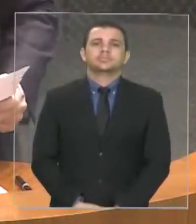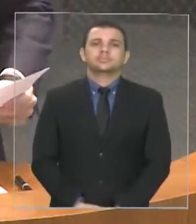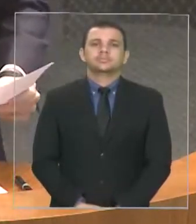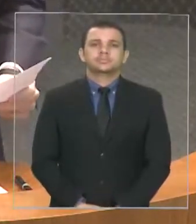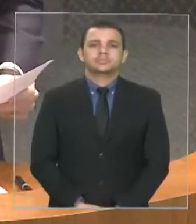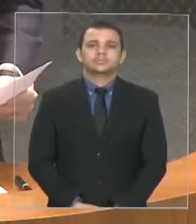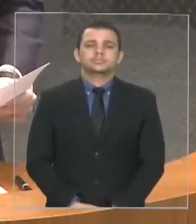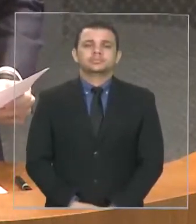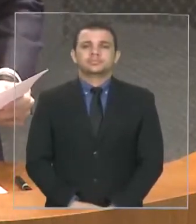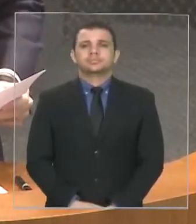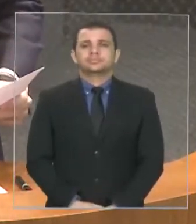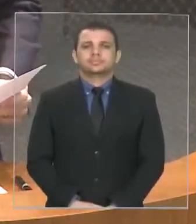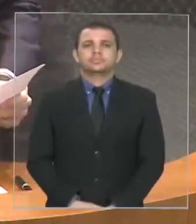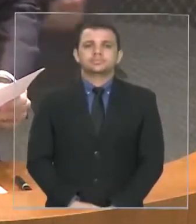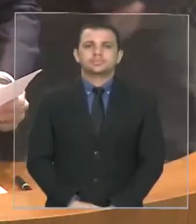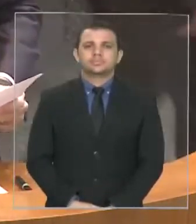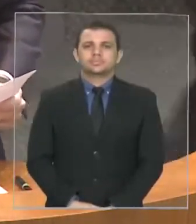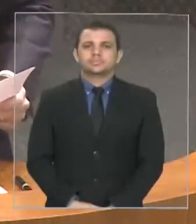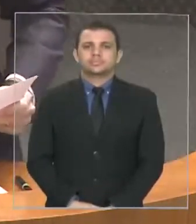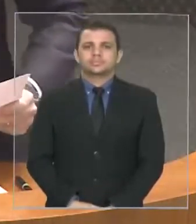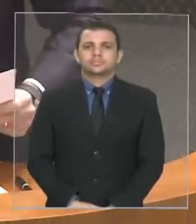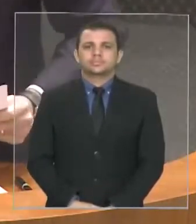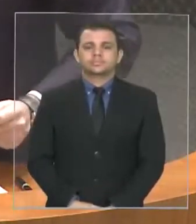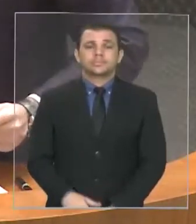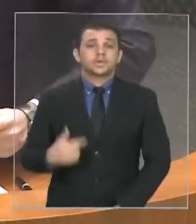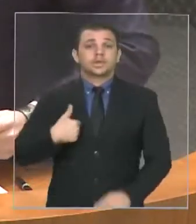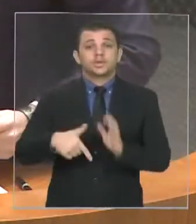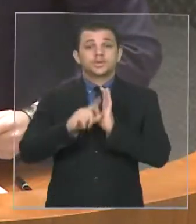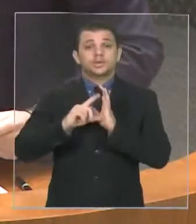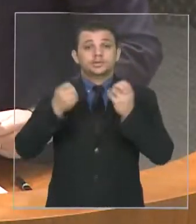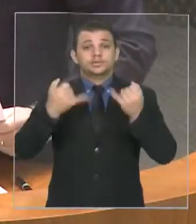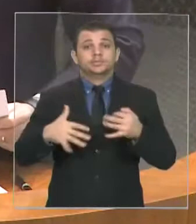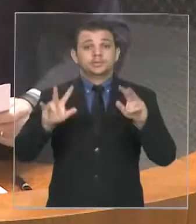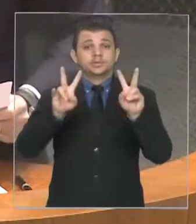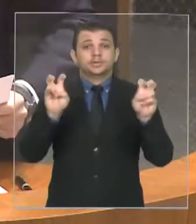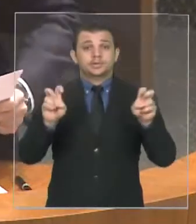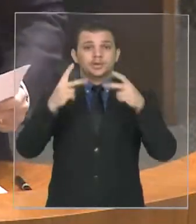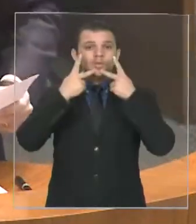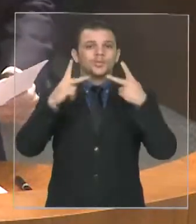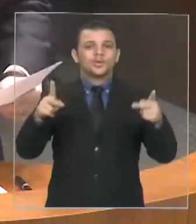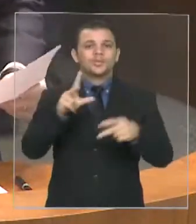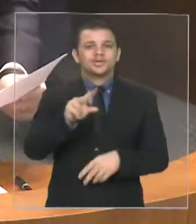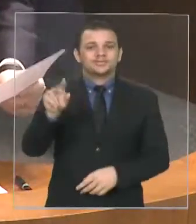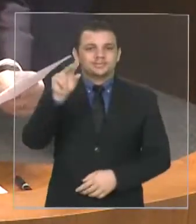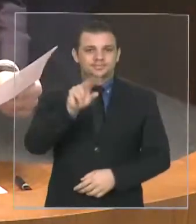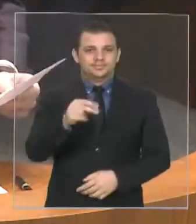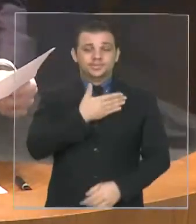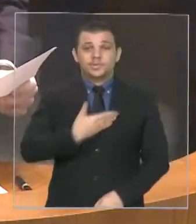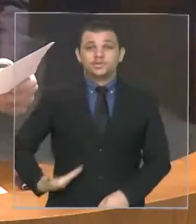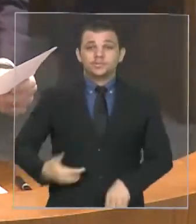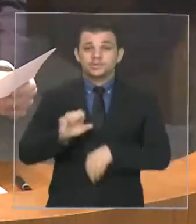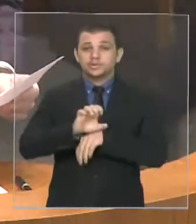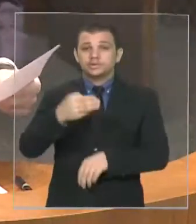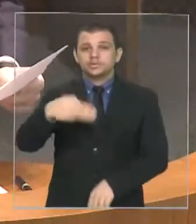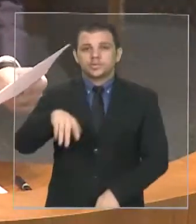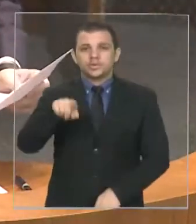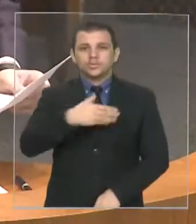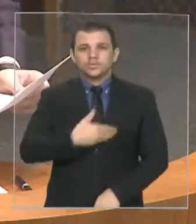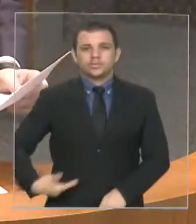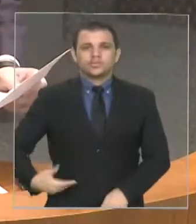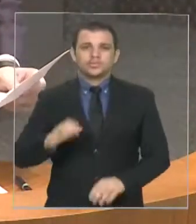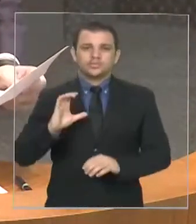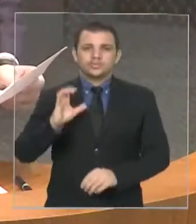Eu estava agora há pouco falando sobre propaganda enganosa. O governo do Estado do Maranhão, o governo comunista,